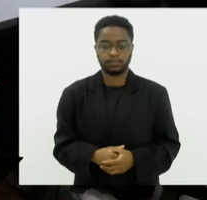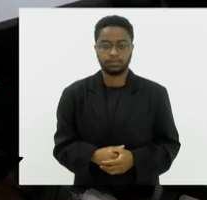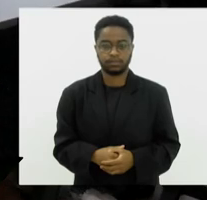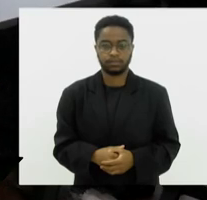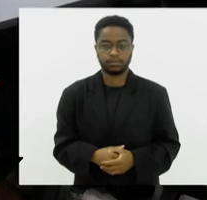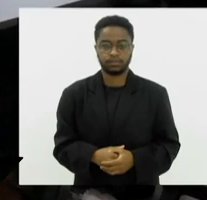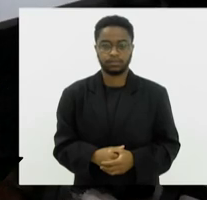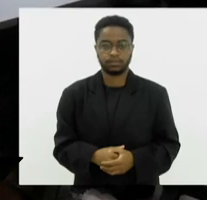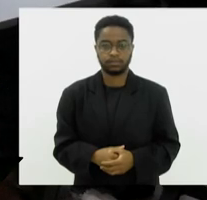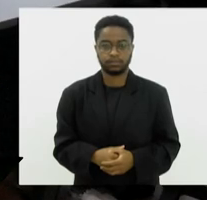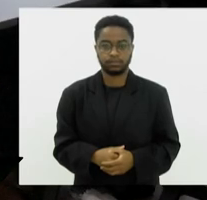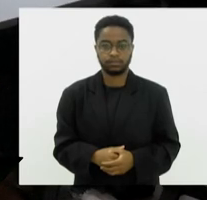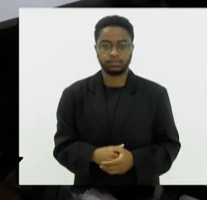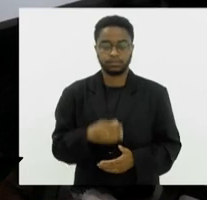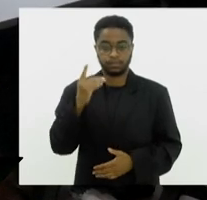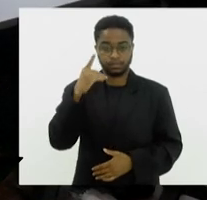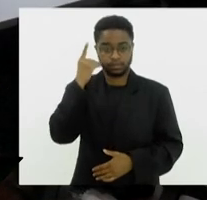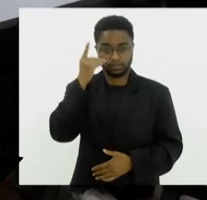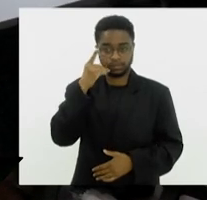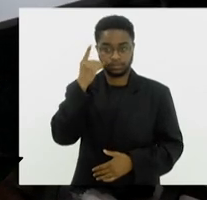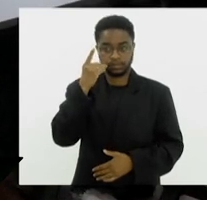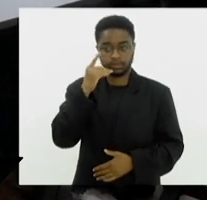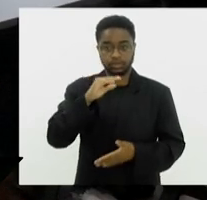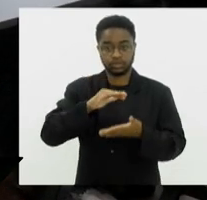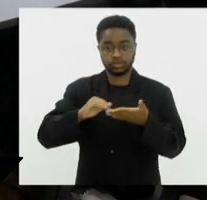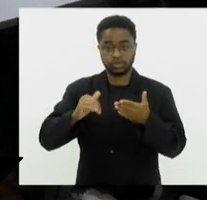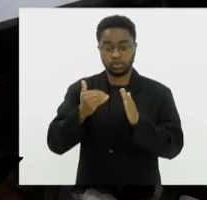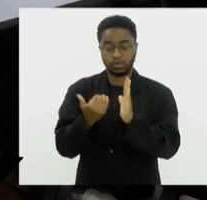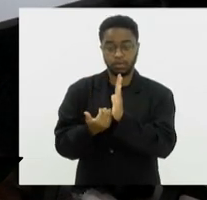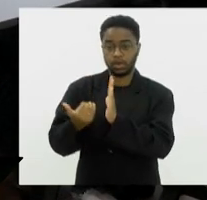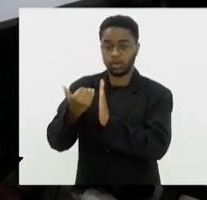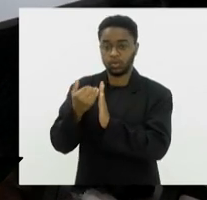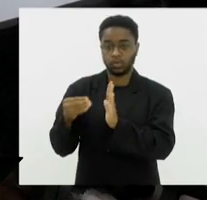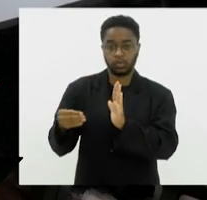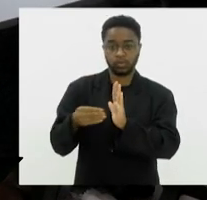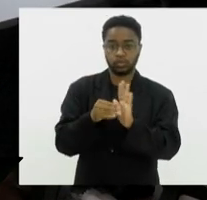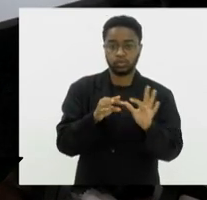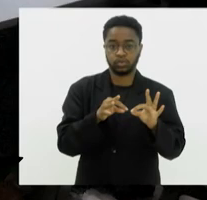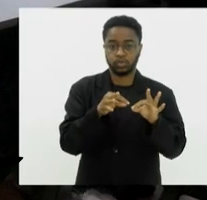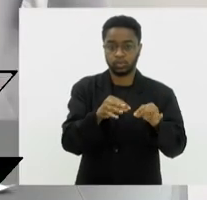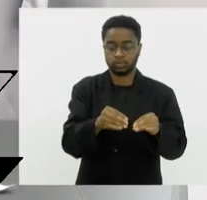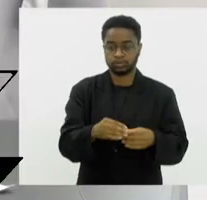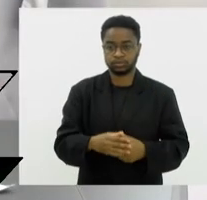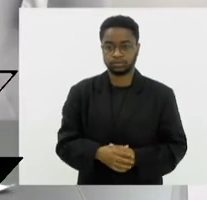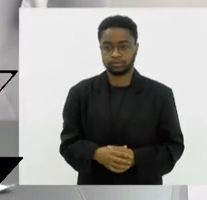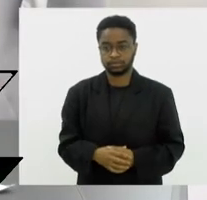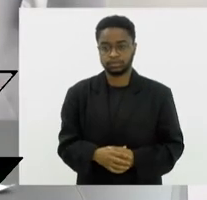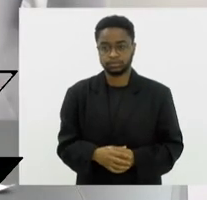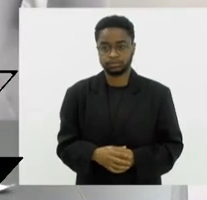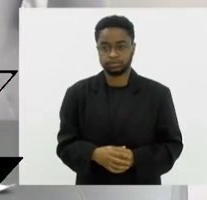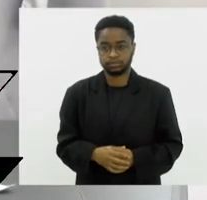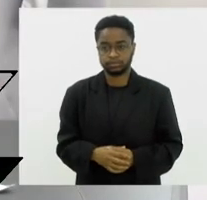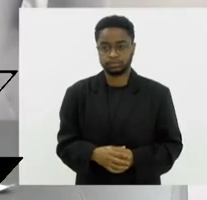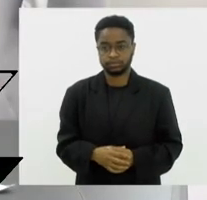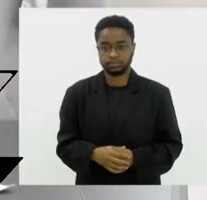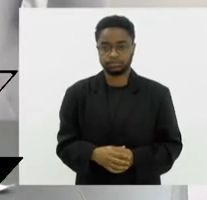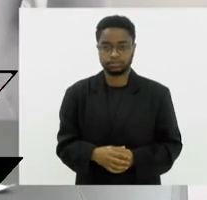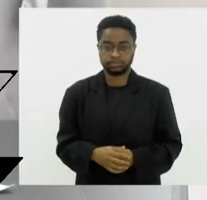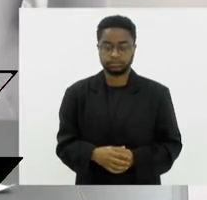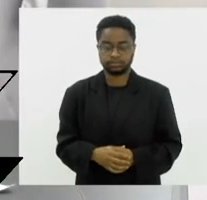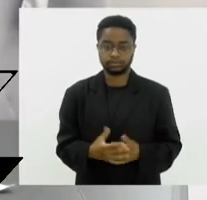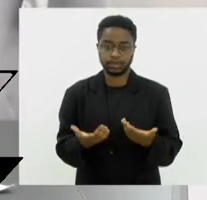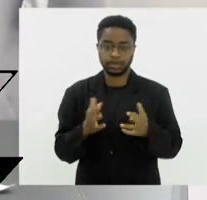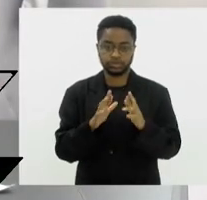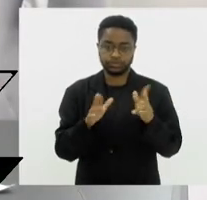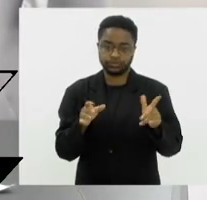Na verdade, o deputado Cozolino está tirando os maiores e botando todos. Essa praticamente essa